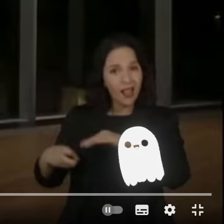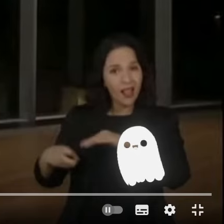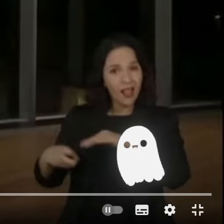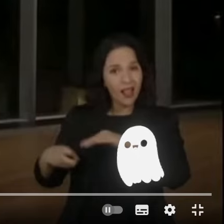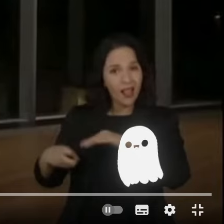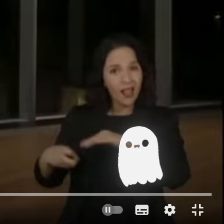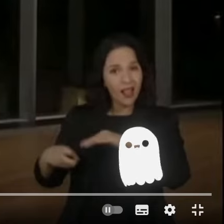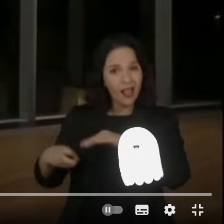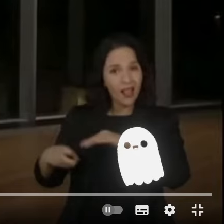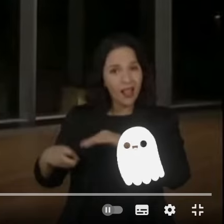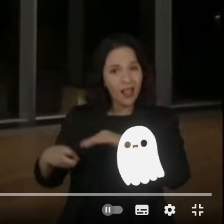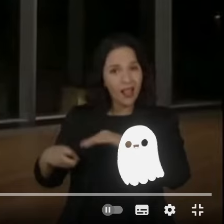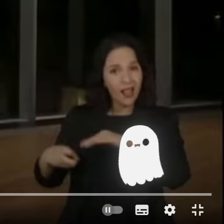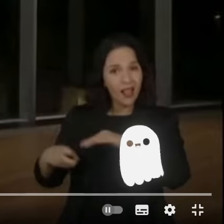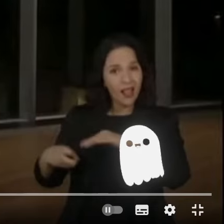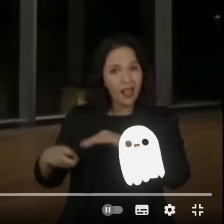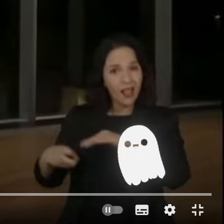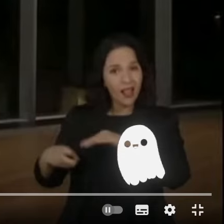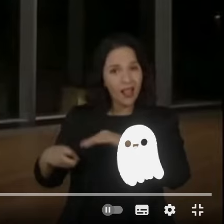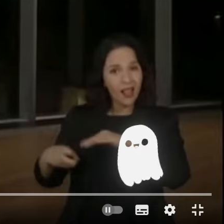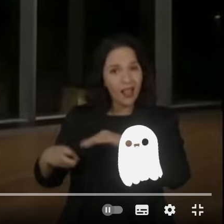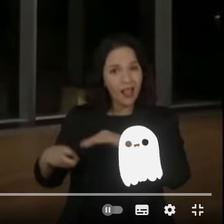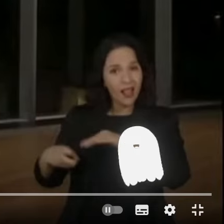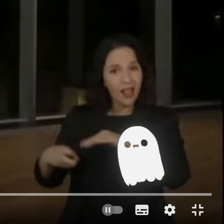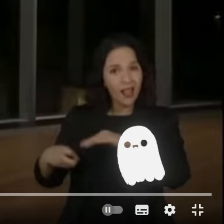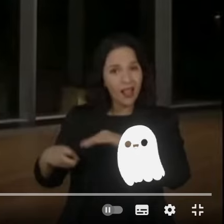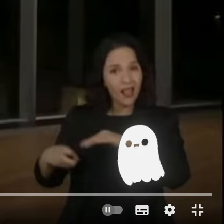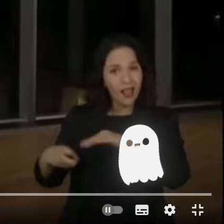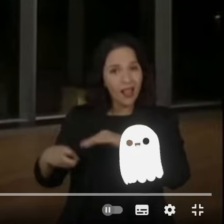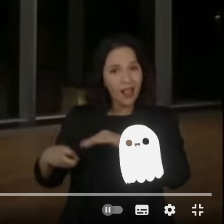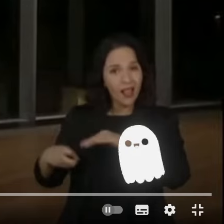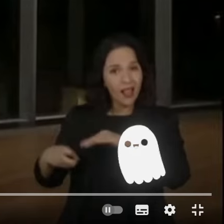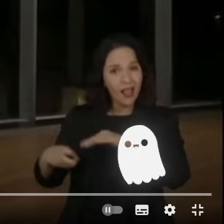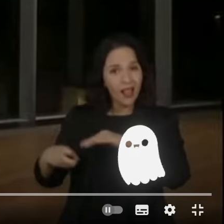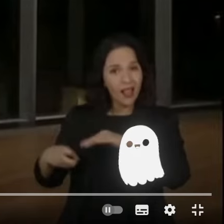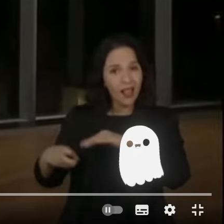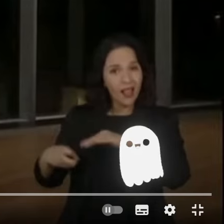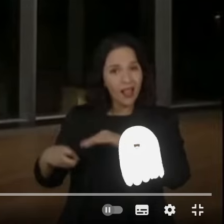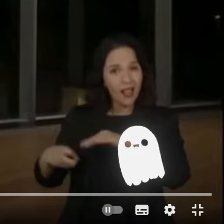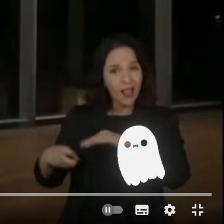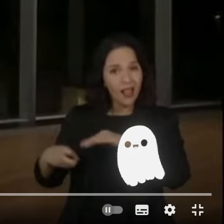né? Dura, parada. Porque se fosse o meu caso, eu ia começar a chorar.